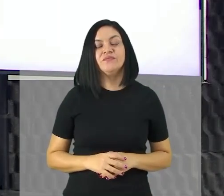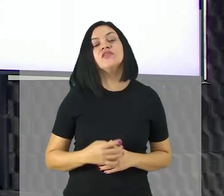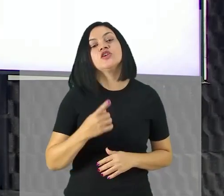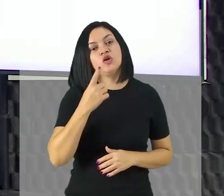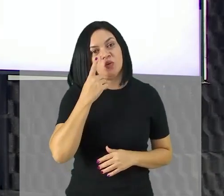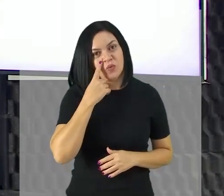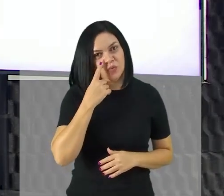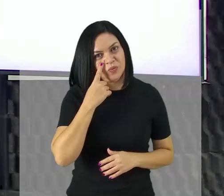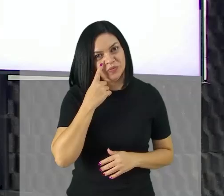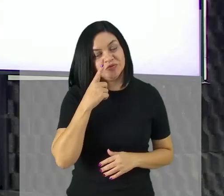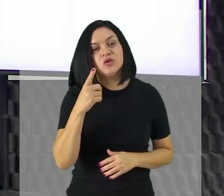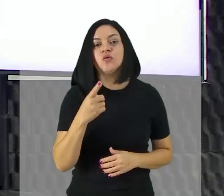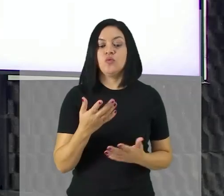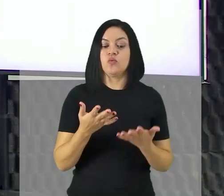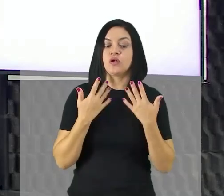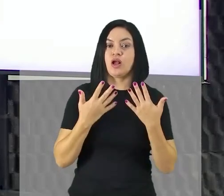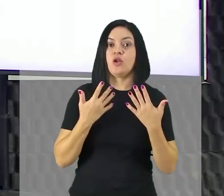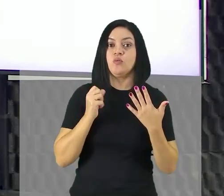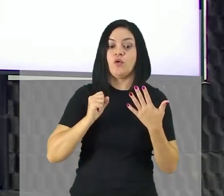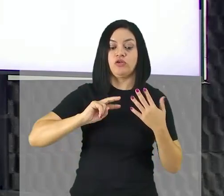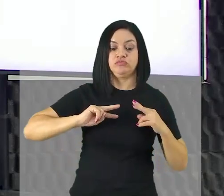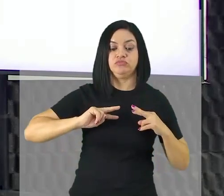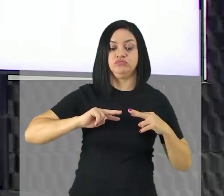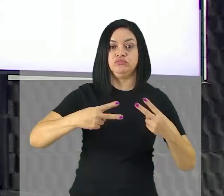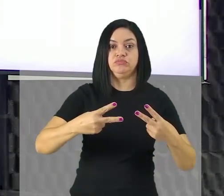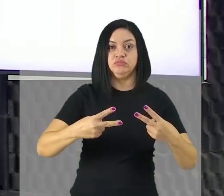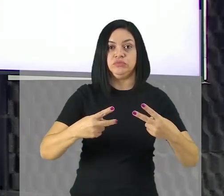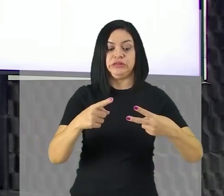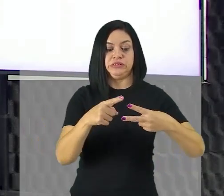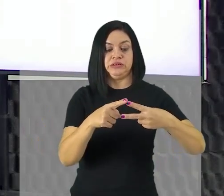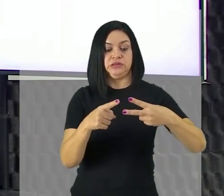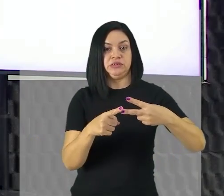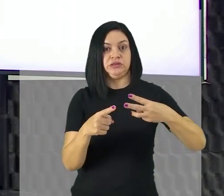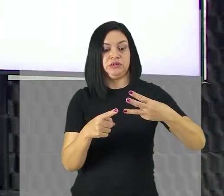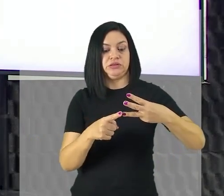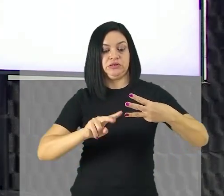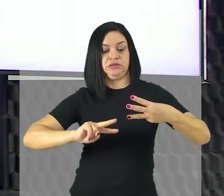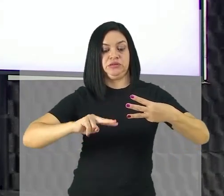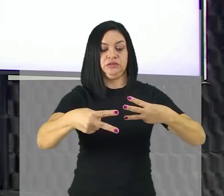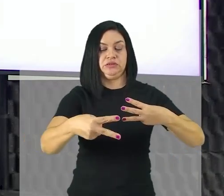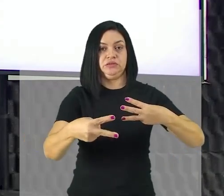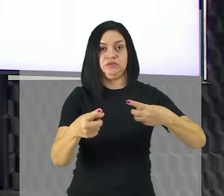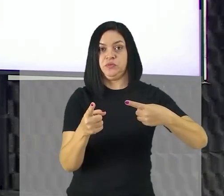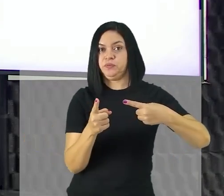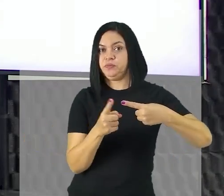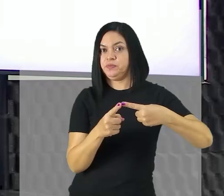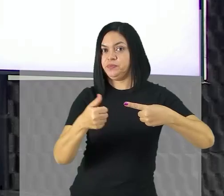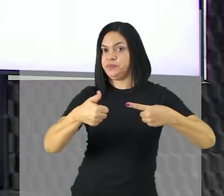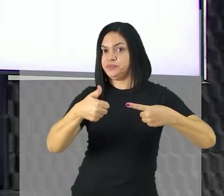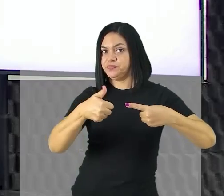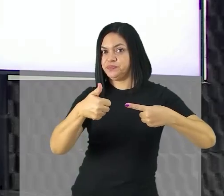Ó, o calor ele pode ser transmitido de 3 maneiras. Então vamos lá. Primeira,